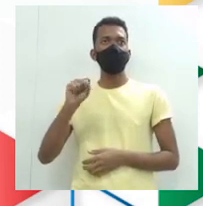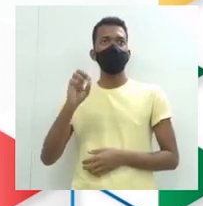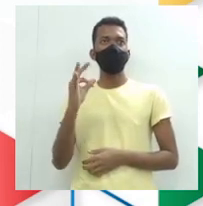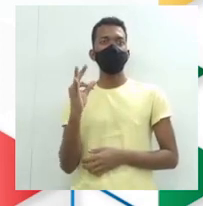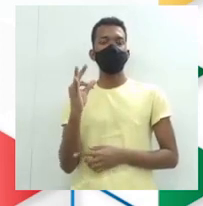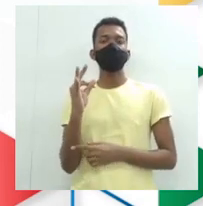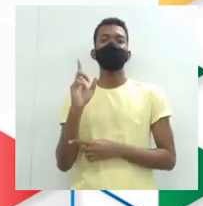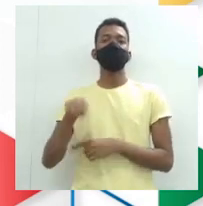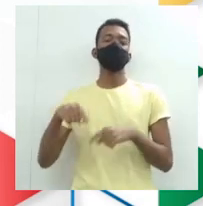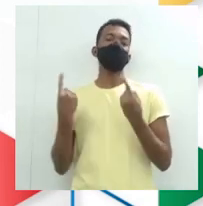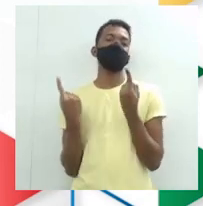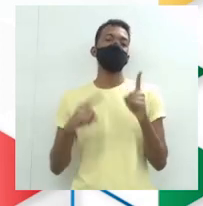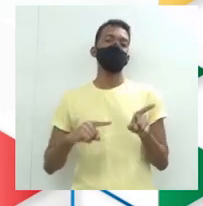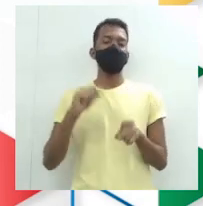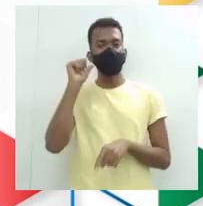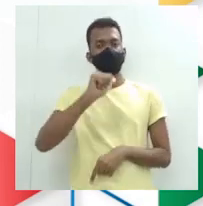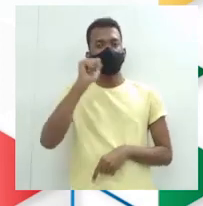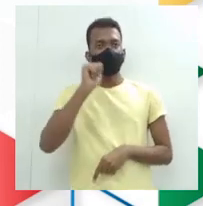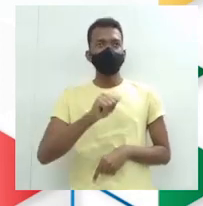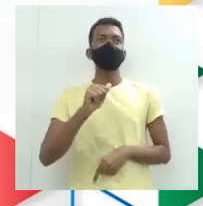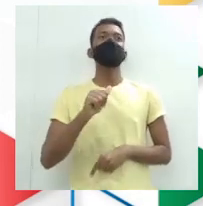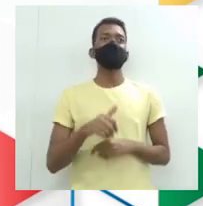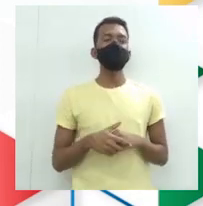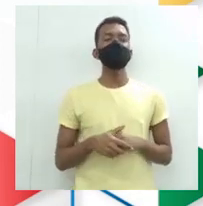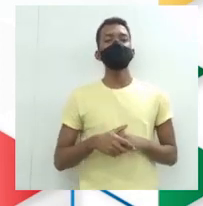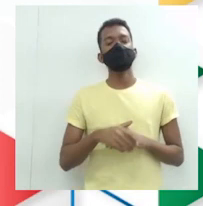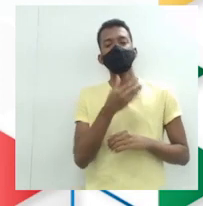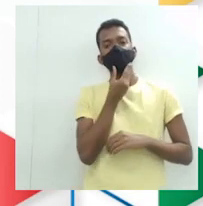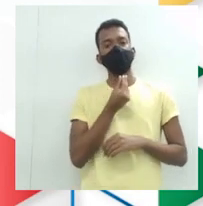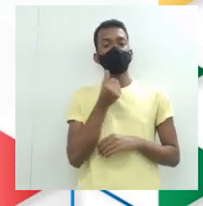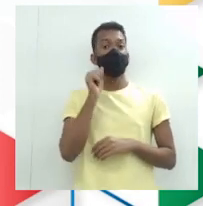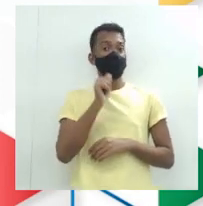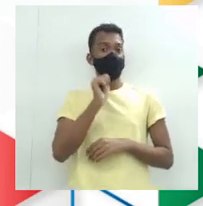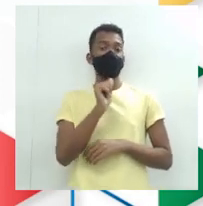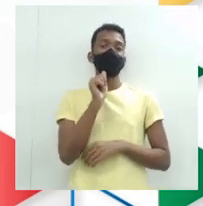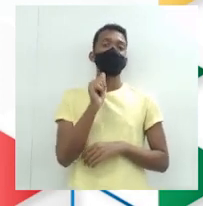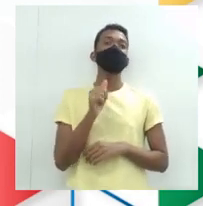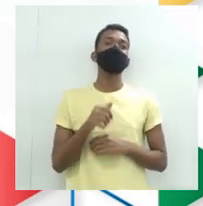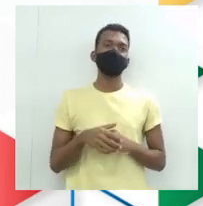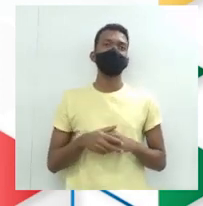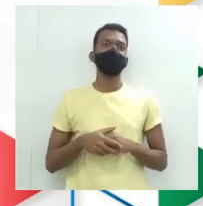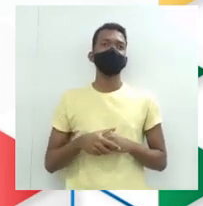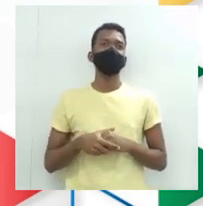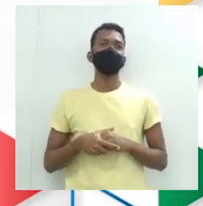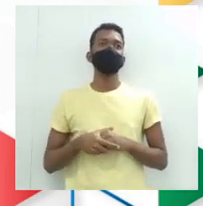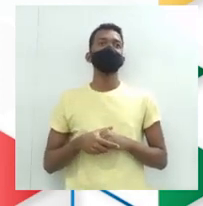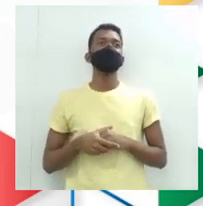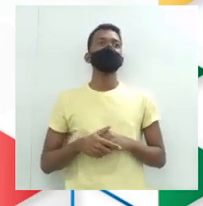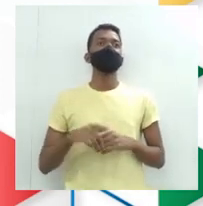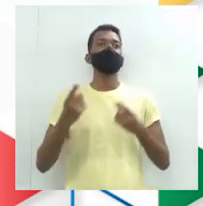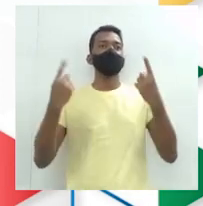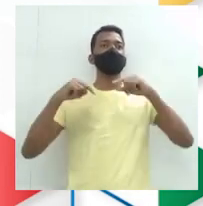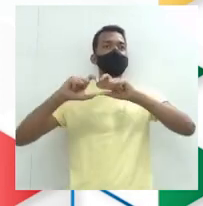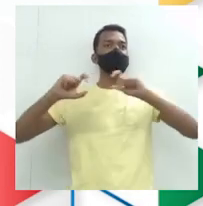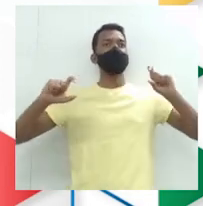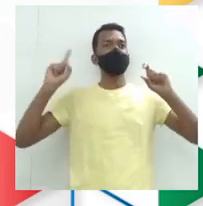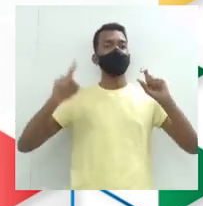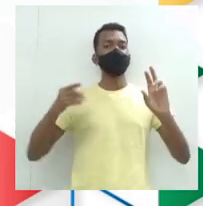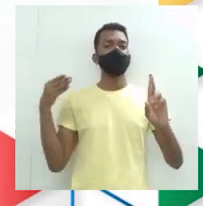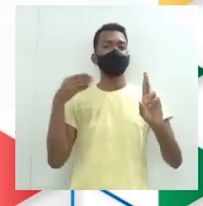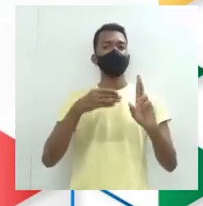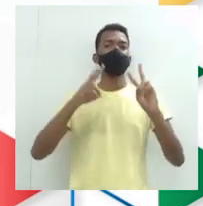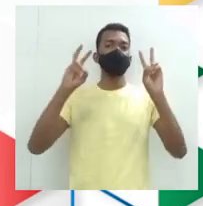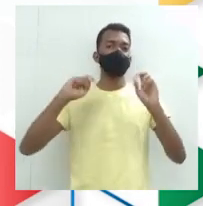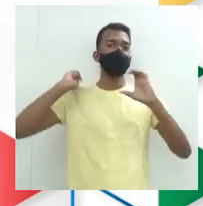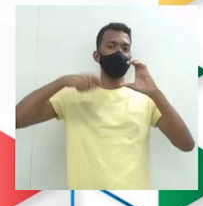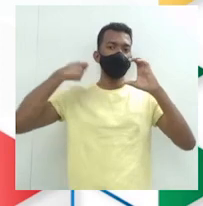contra mulheres e meninas. Mais abaixo no subtítulo é a referência do vídeo que eu citei para